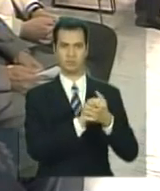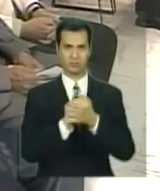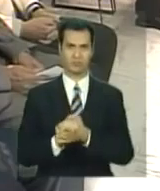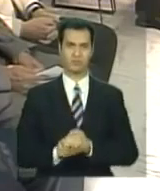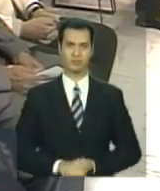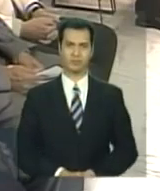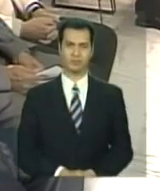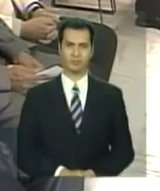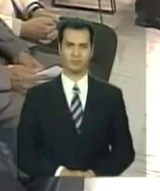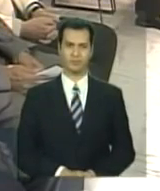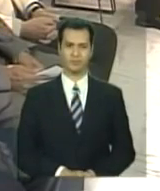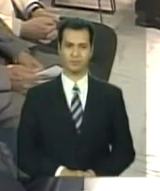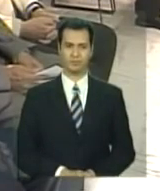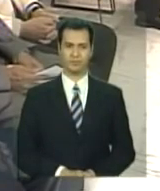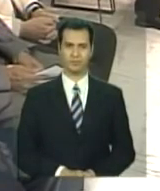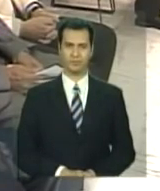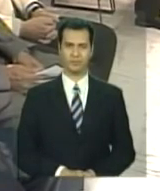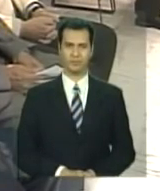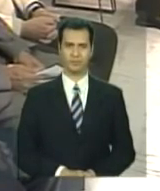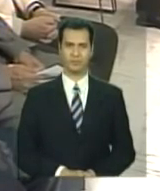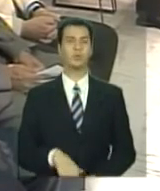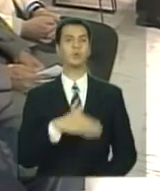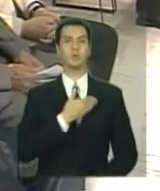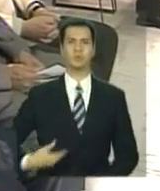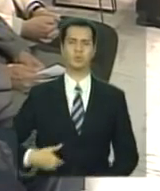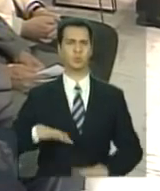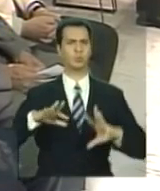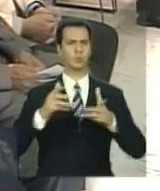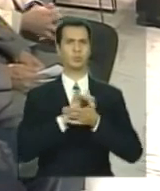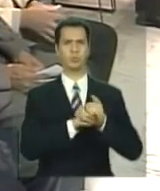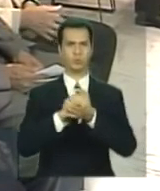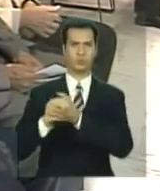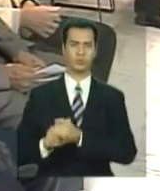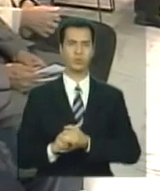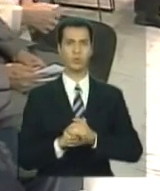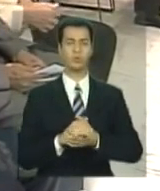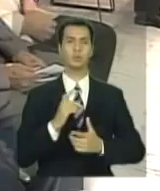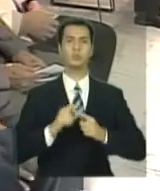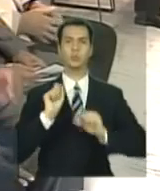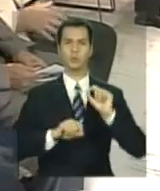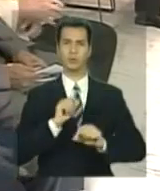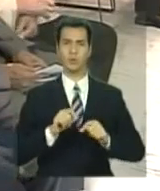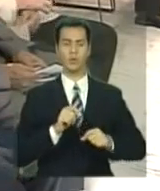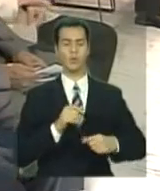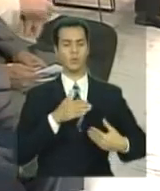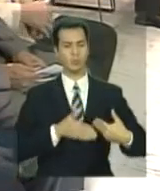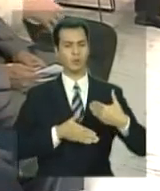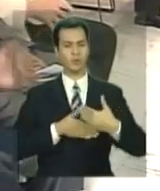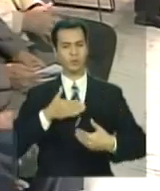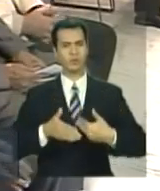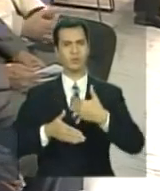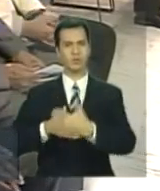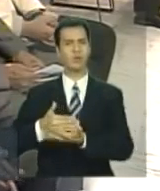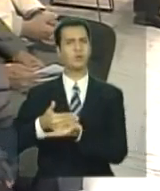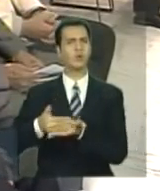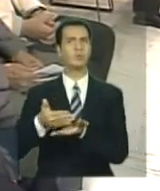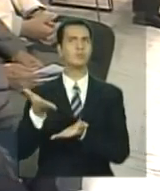Esse, eu falei cumprimentando todos os governadores, porque eu acho que esse é um processo que começou quando nós